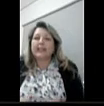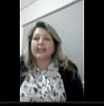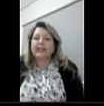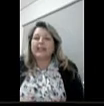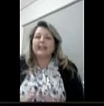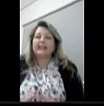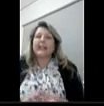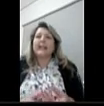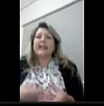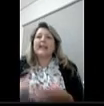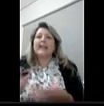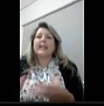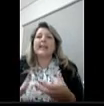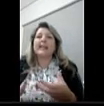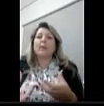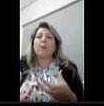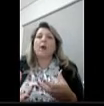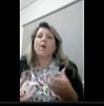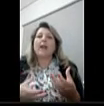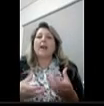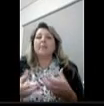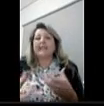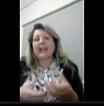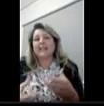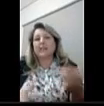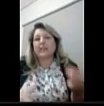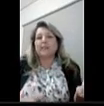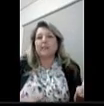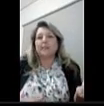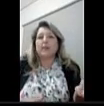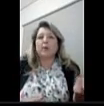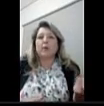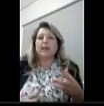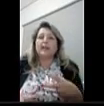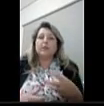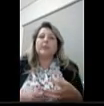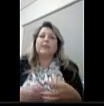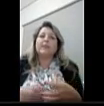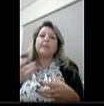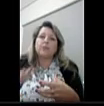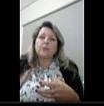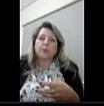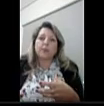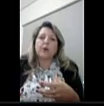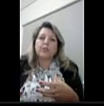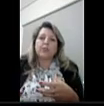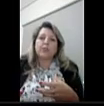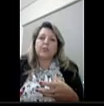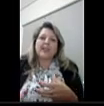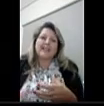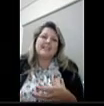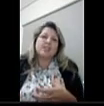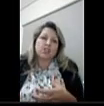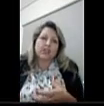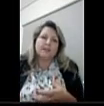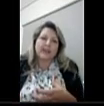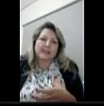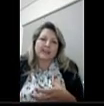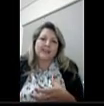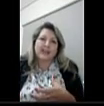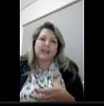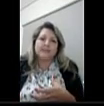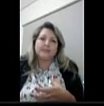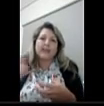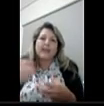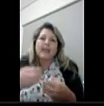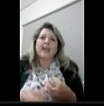entender, né? Em que... Qual é a habilidade dela maior, o que o professor pode exigir mais